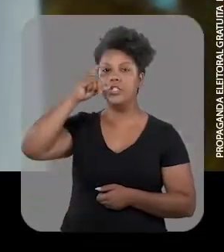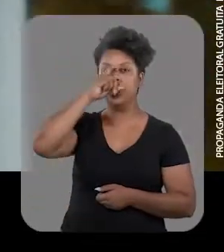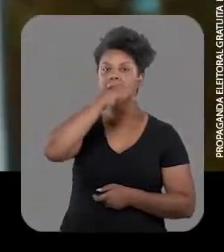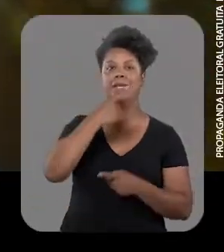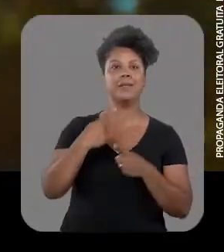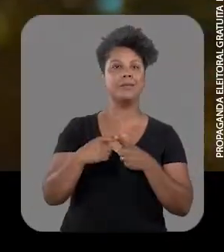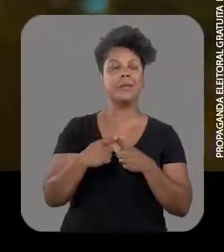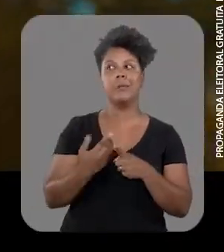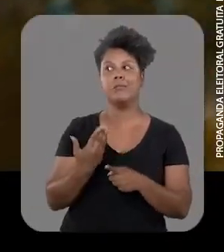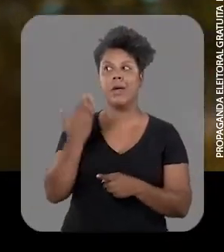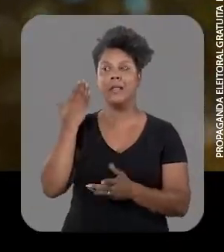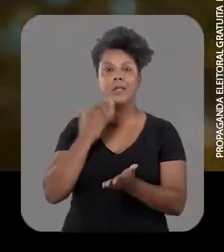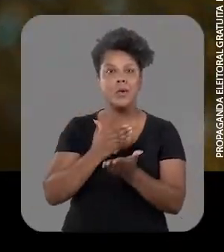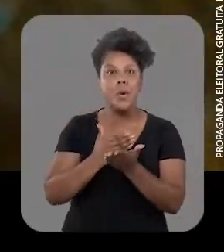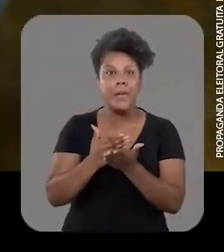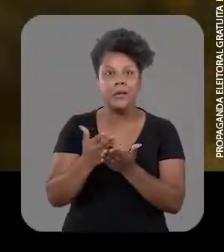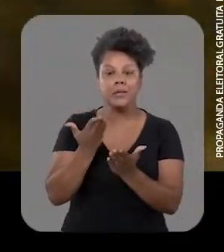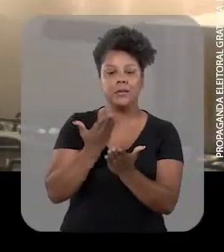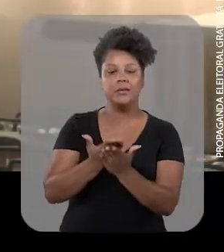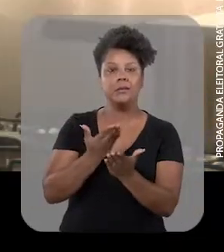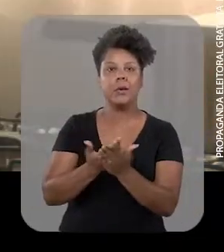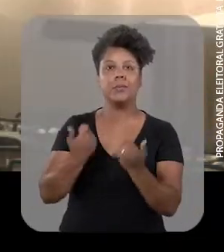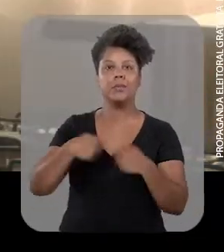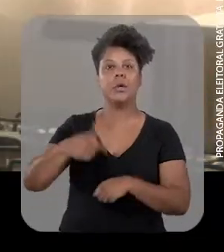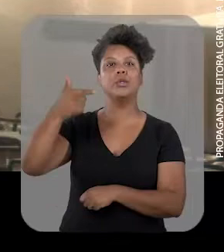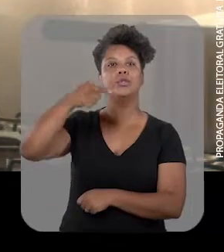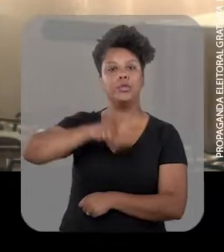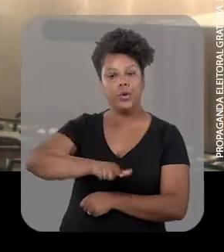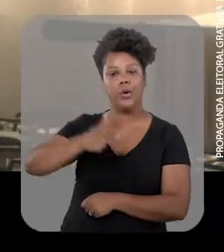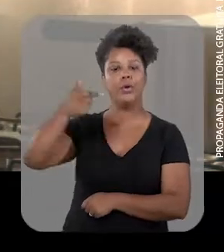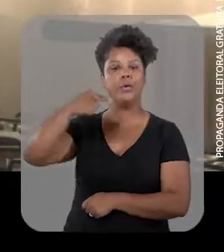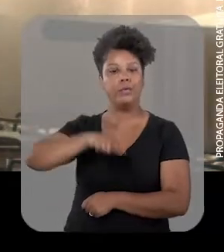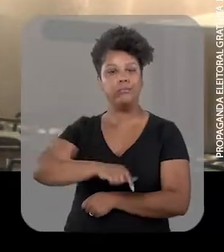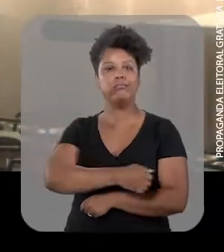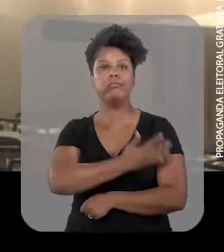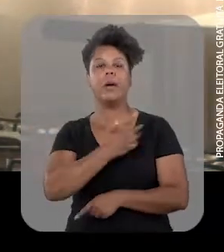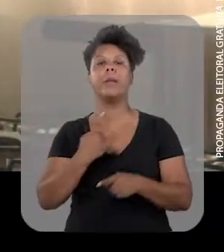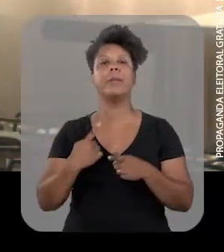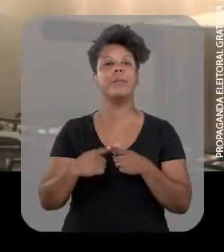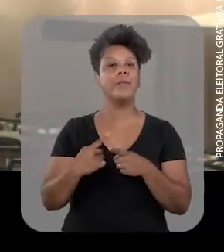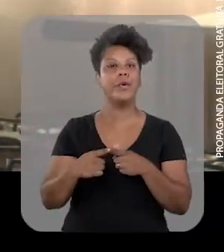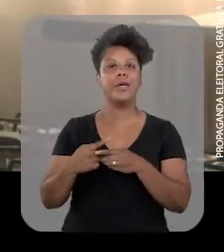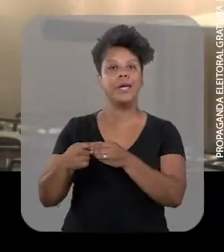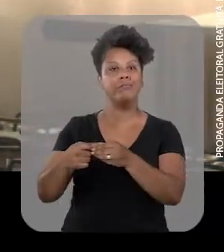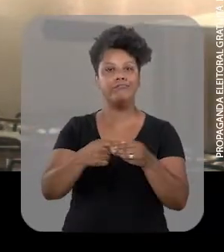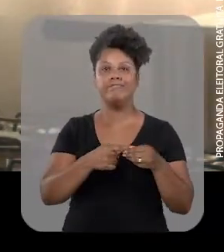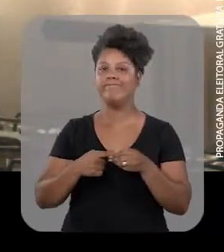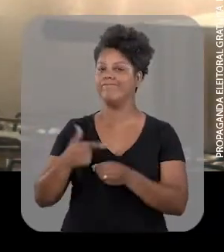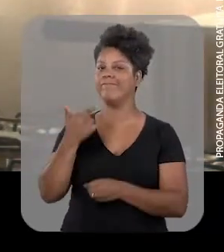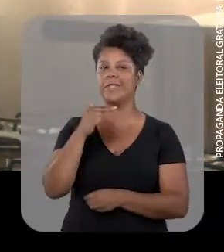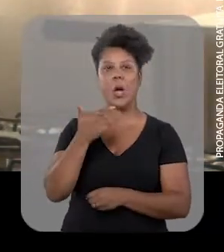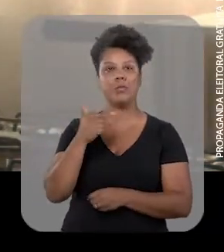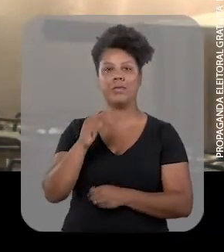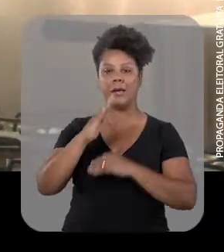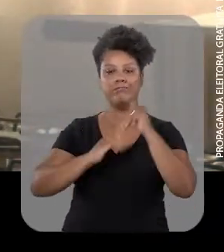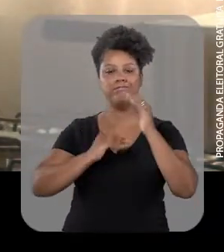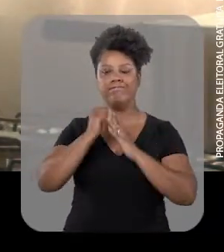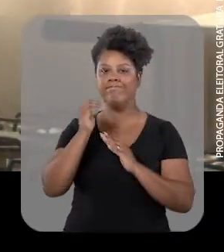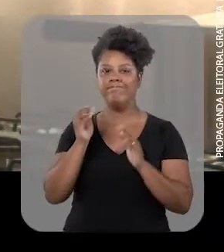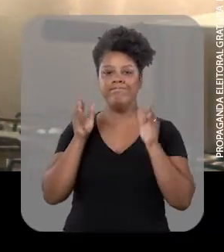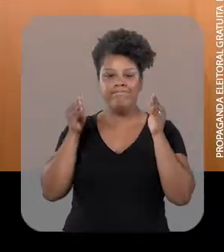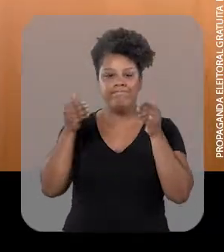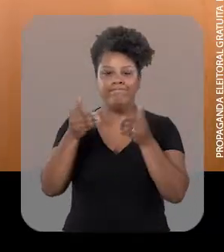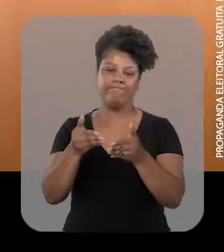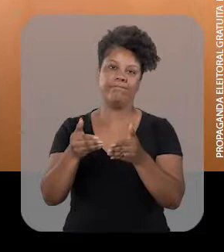Foi muito difícil, né? Porque quando ele começou a estudar, teve que fazer 2 vezes o Jardim 3, porque o município não tinha preparação